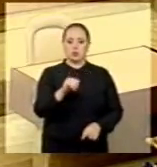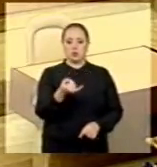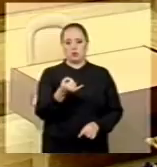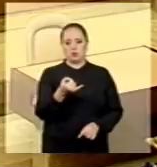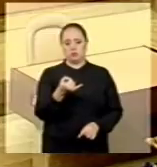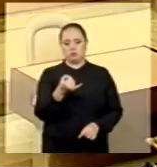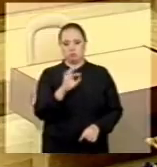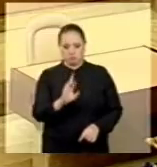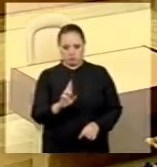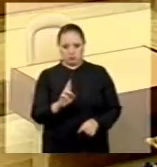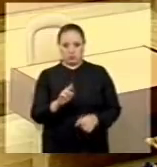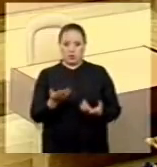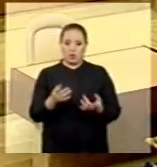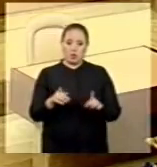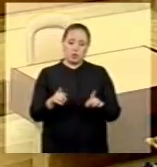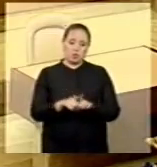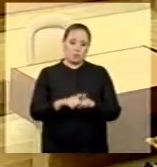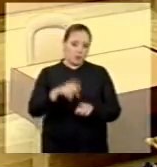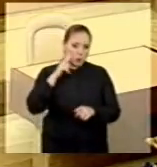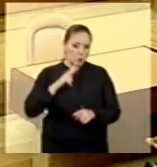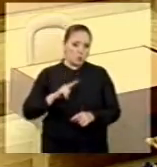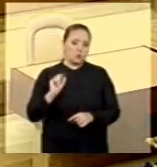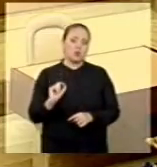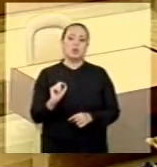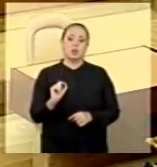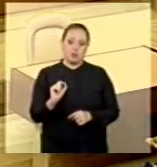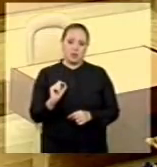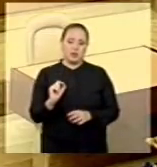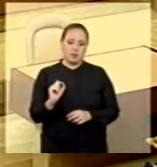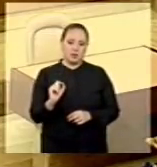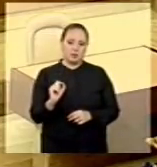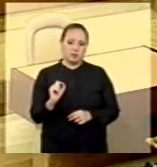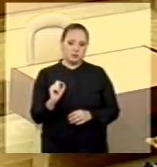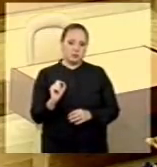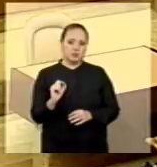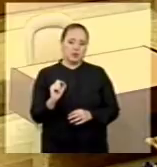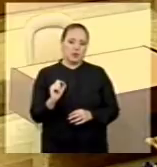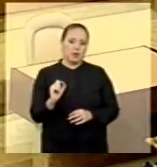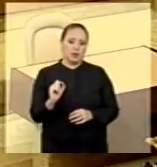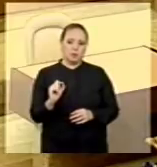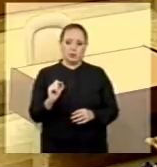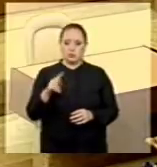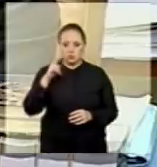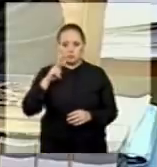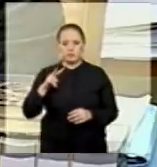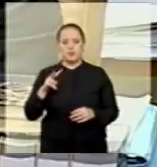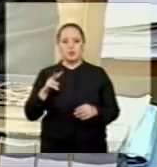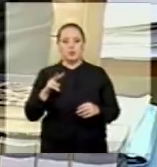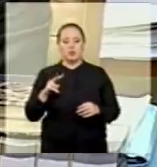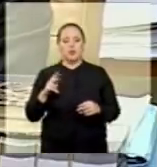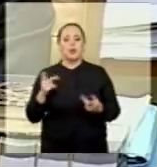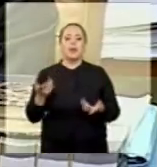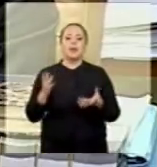Federais, além de conferir em máxima latitude autorização